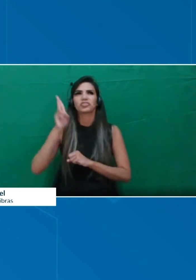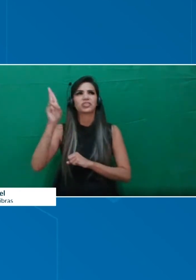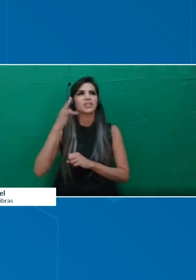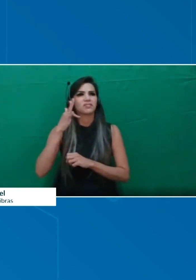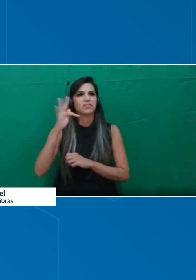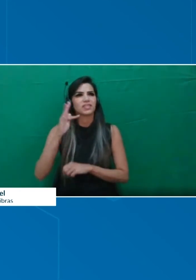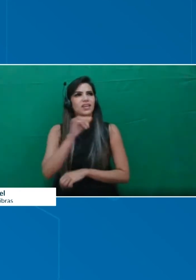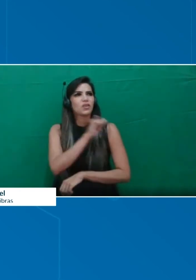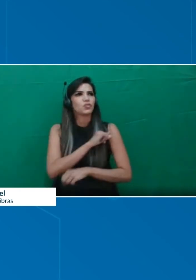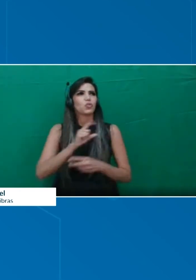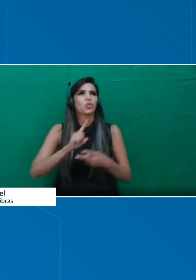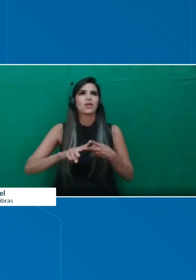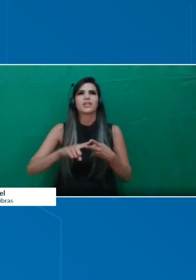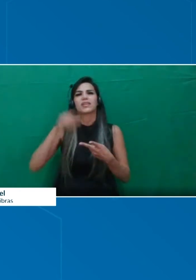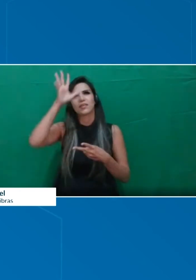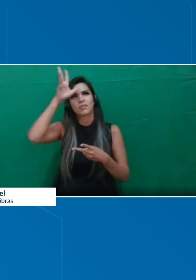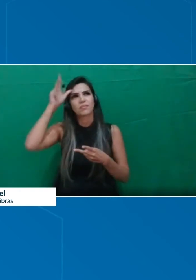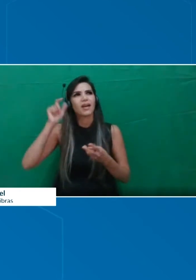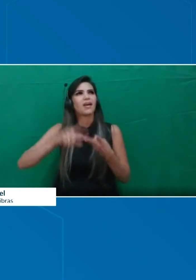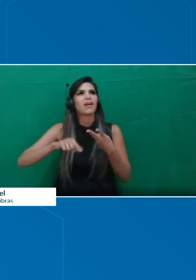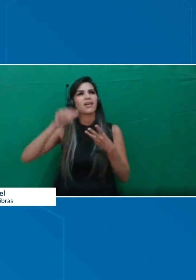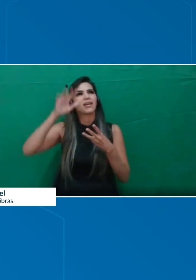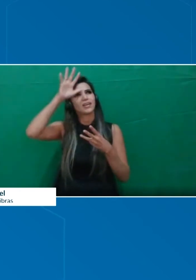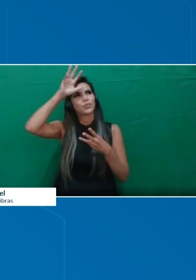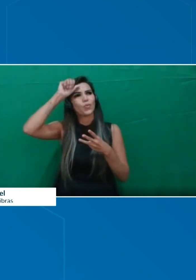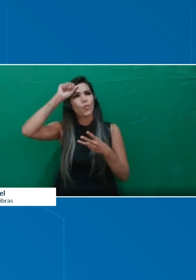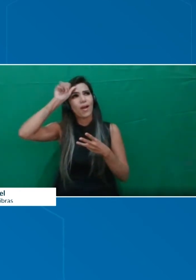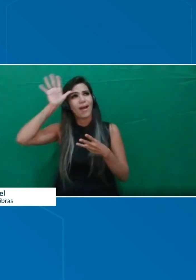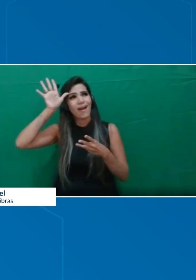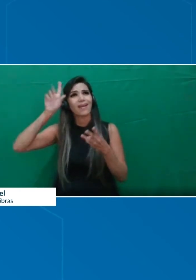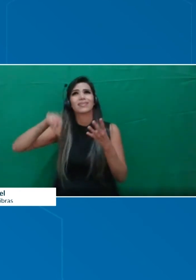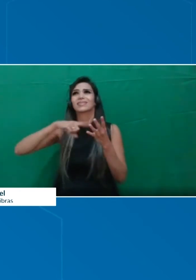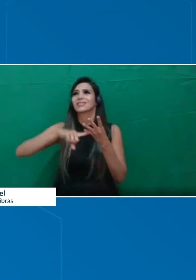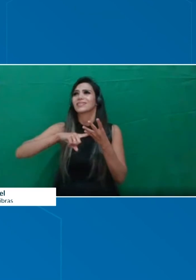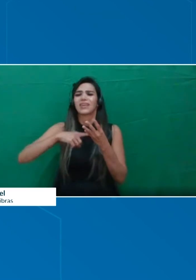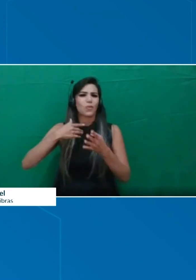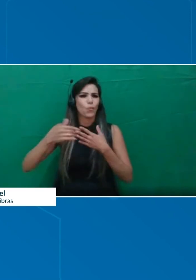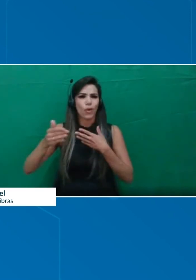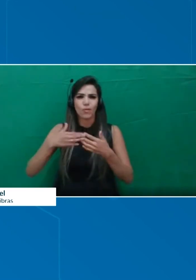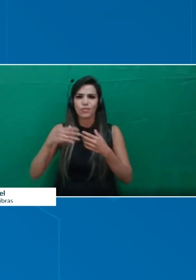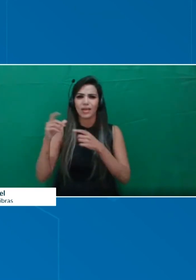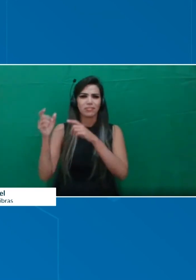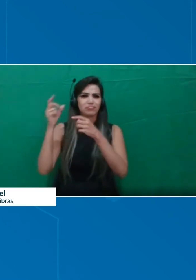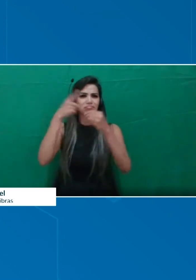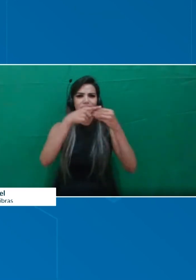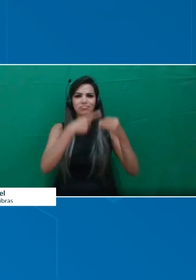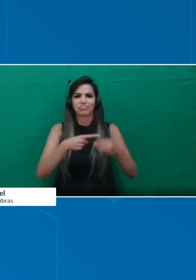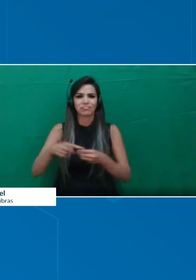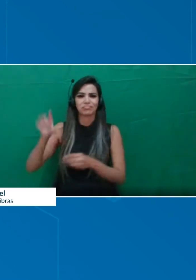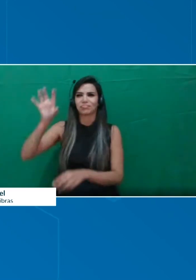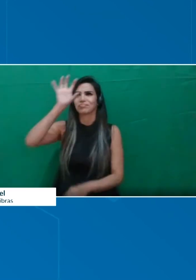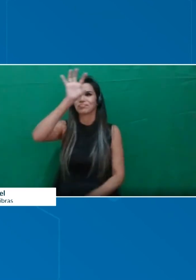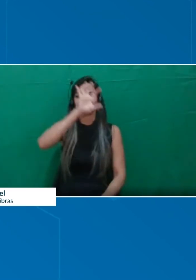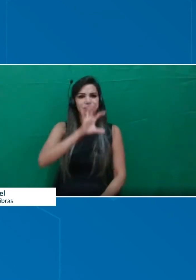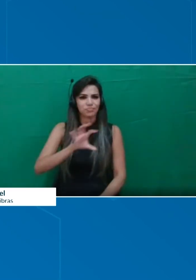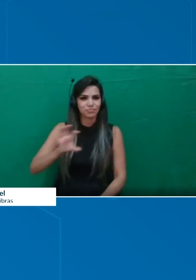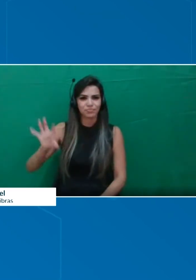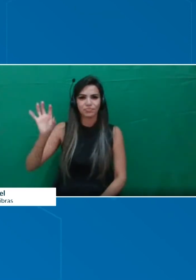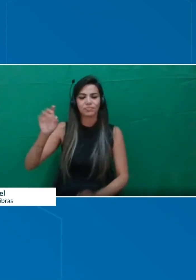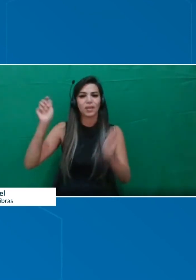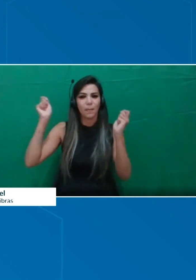do Pará, do Amazonas, do Acre, enfim, são 68 outras opções para